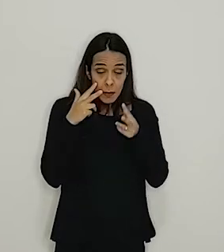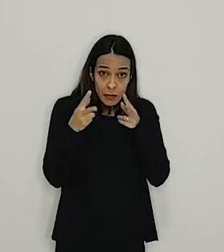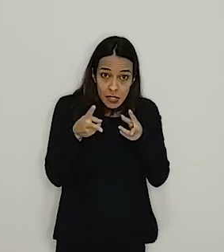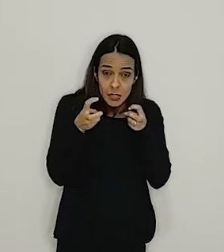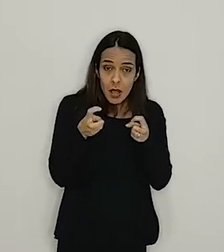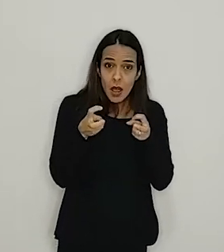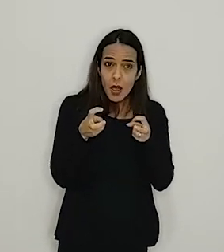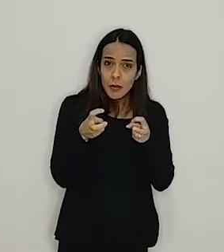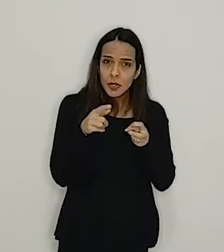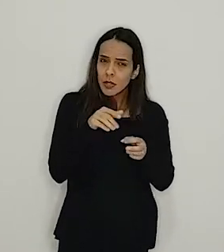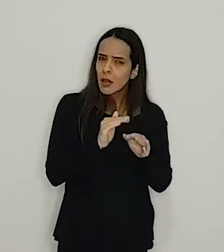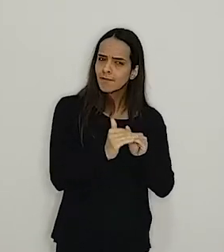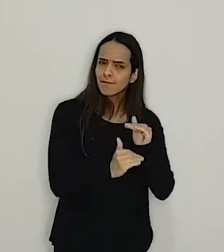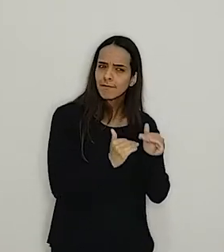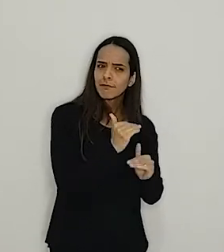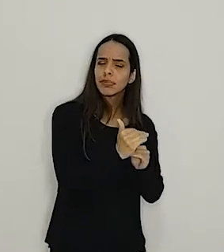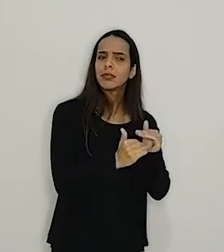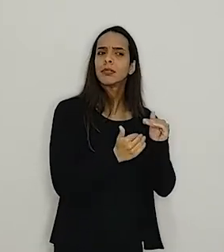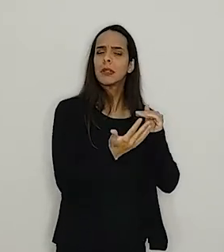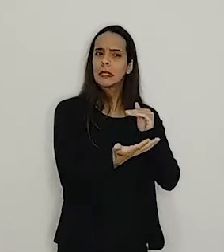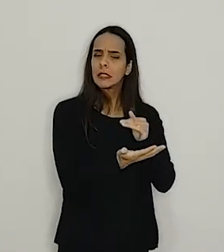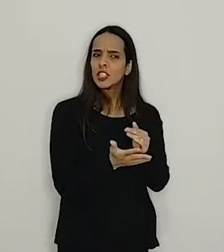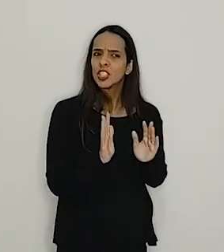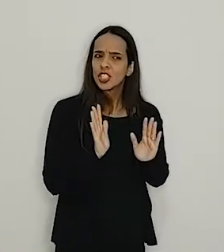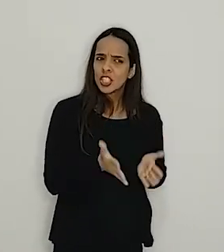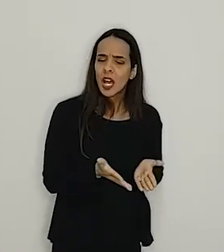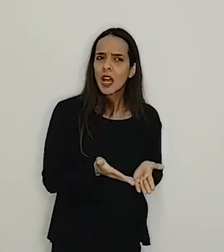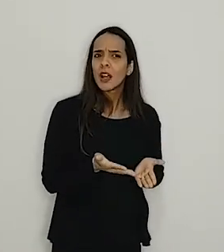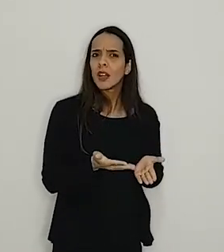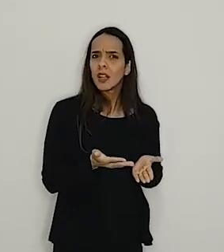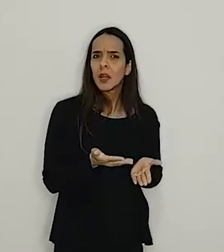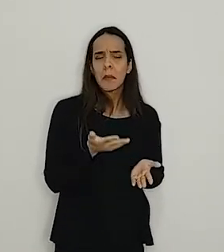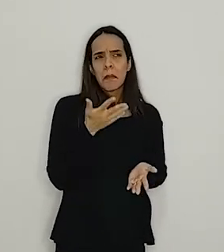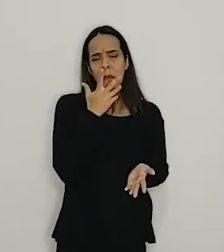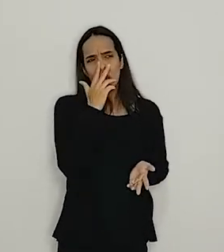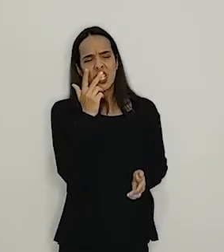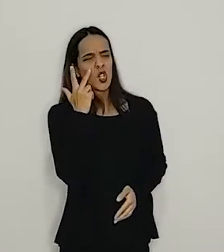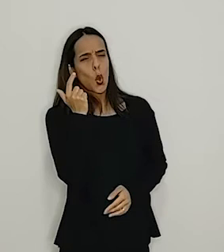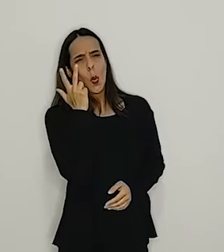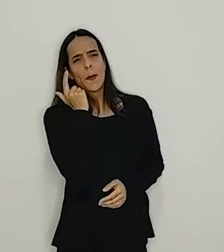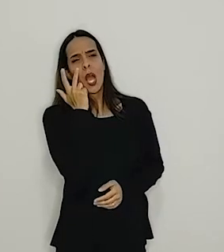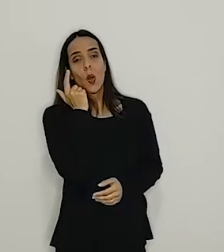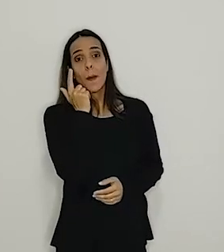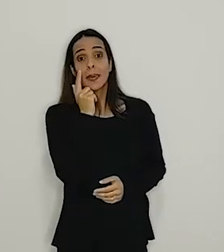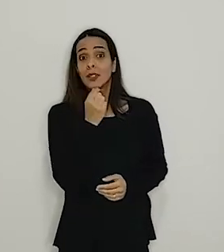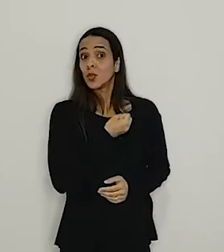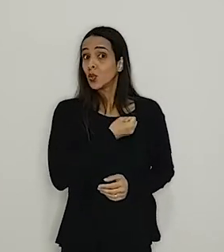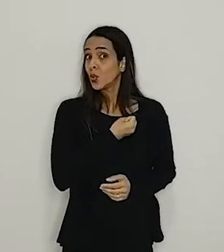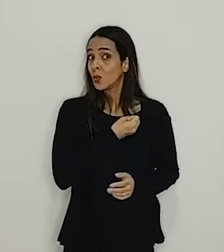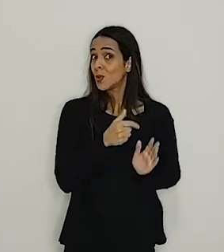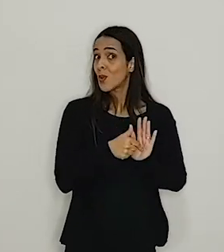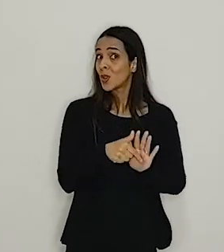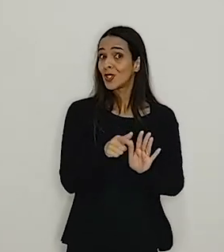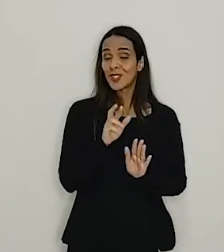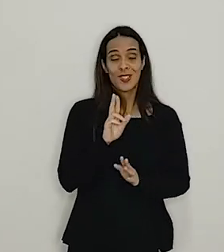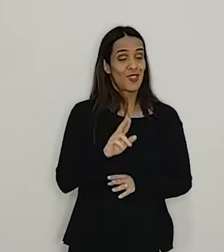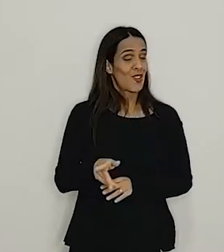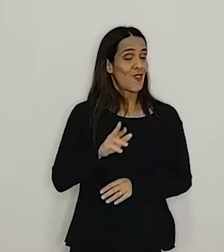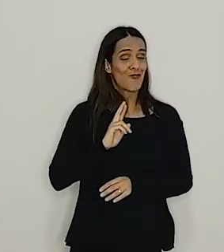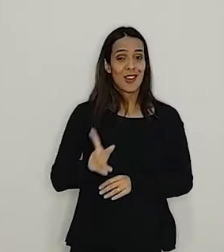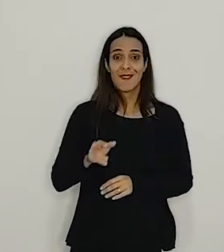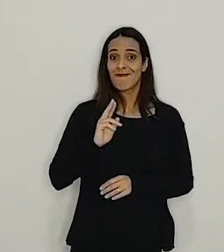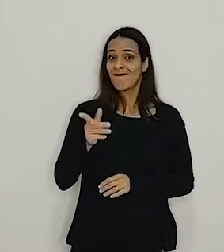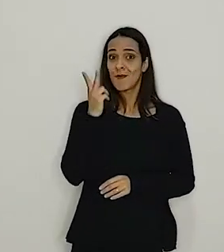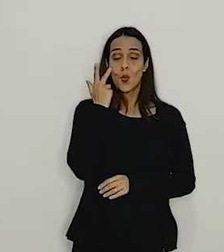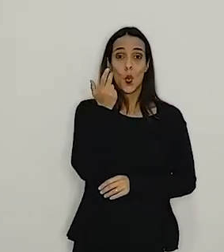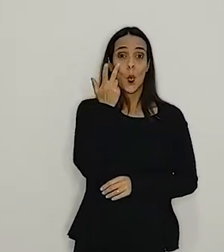Observe o quanto isso é estrutural, o quanto isso é enraizado e que talvez possa até ser normal para a gente, mas os números nos mostram que